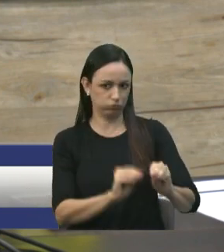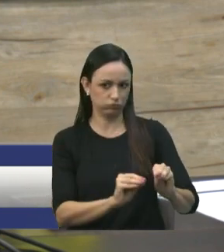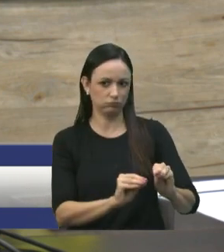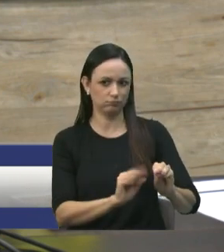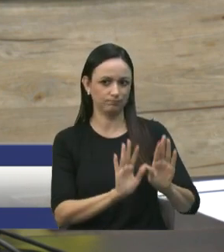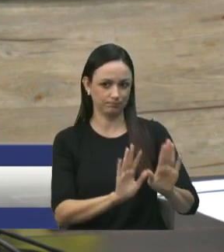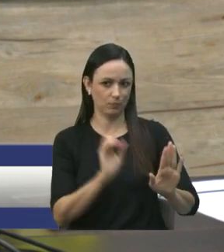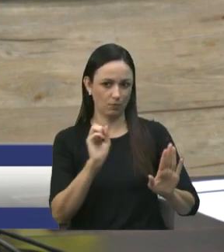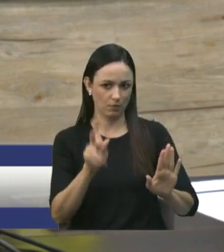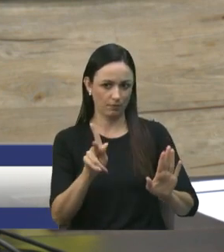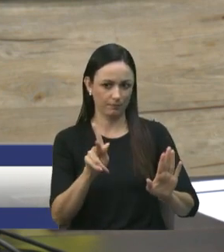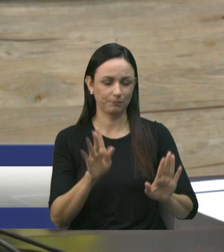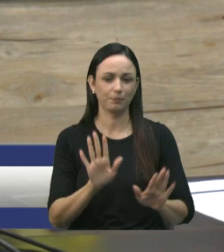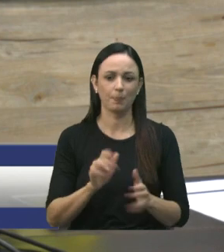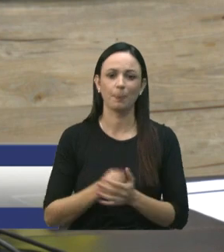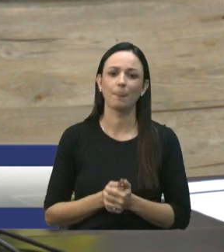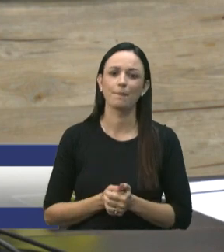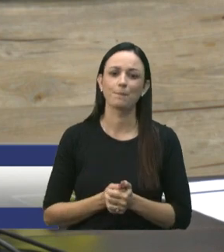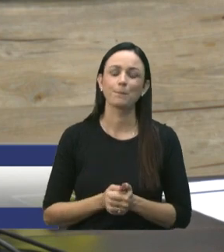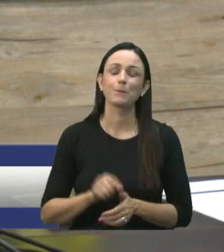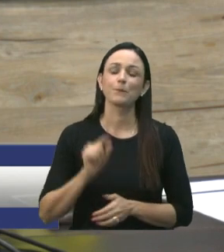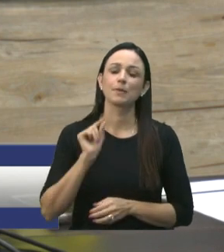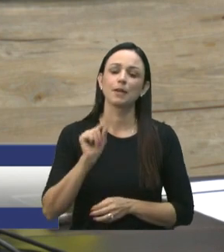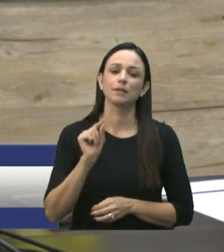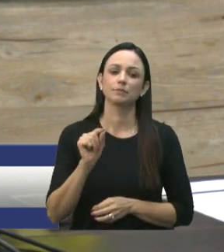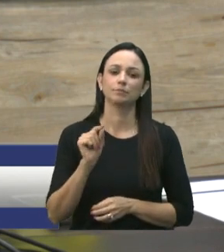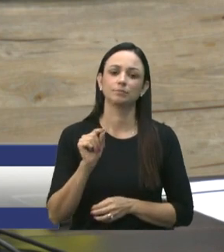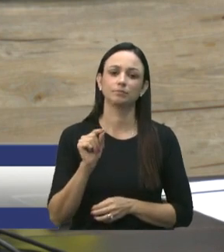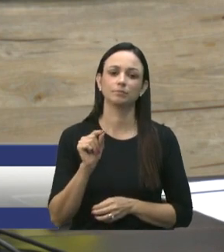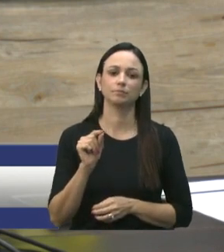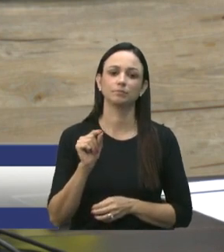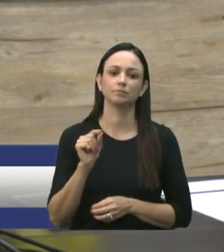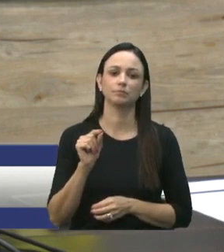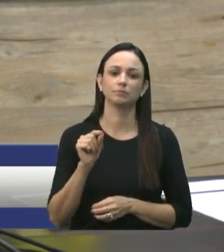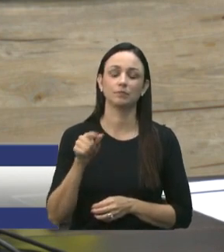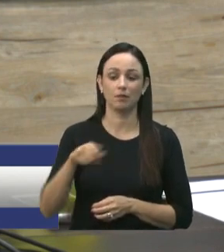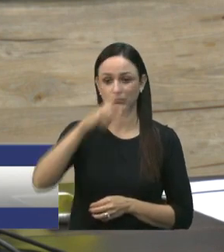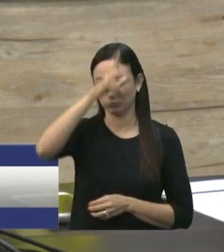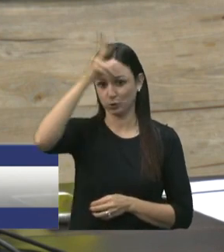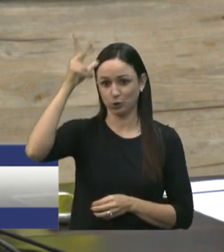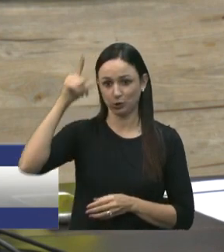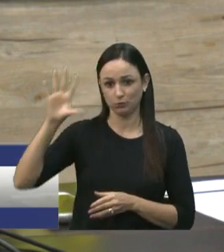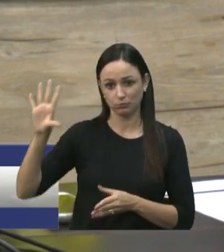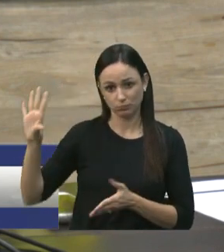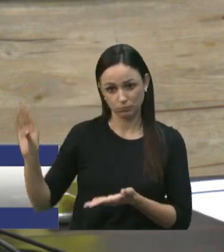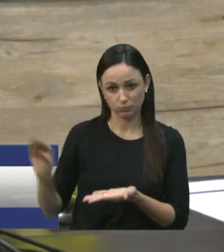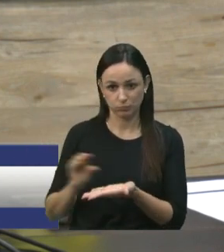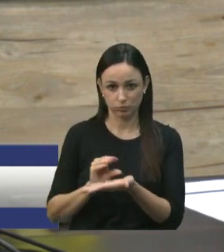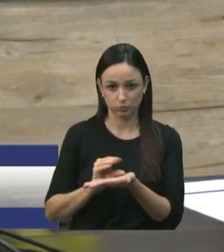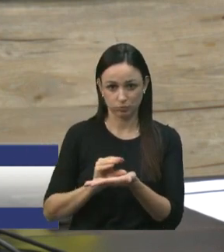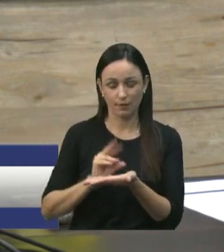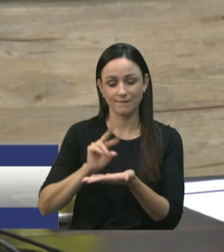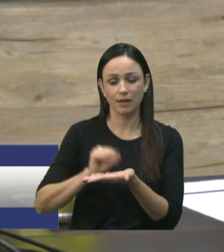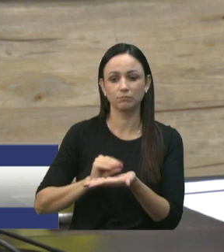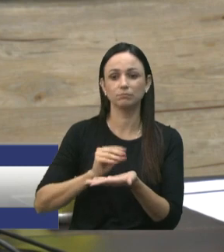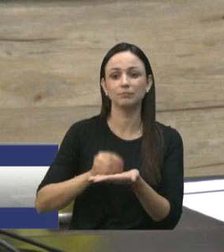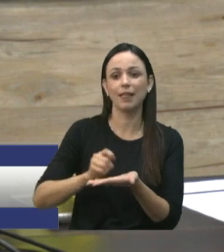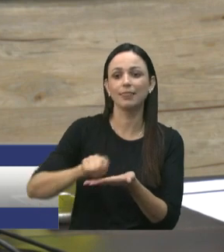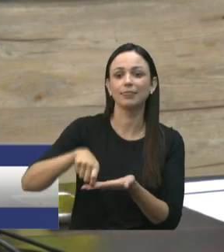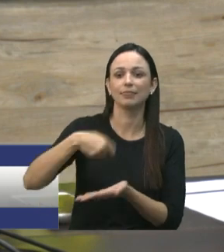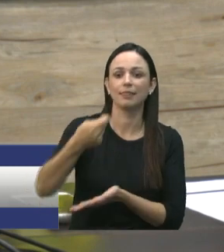ok? A parte que é subsidiada pelo município será encaminhada aos senhores